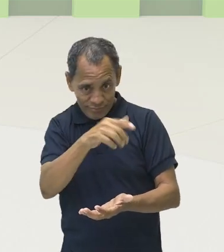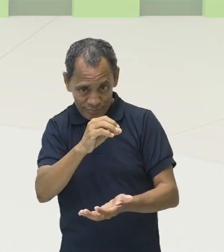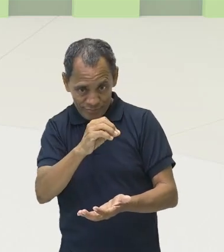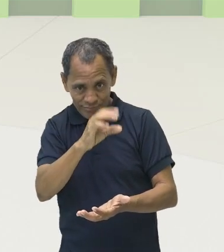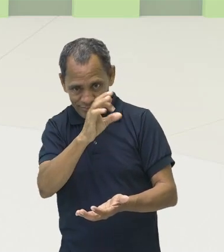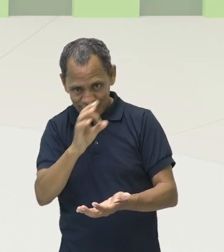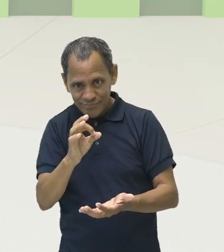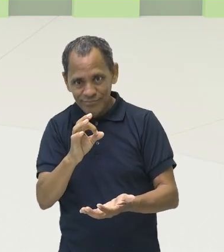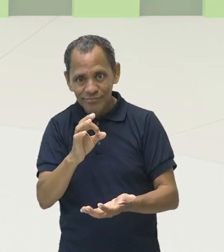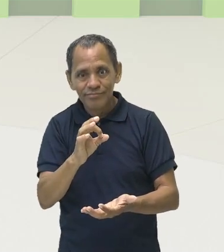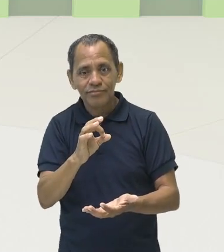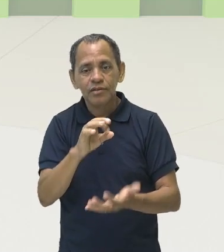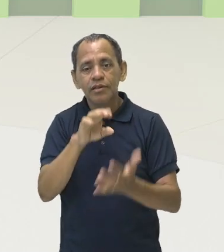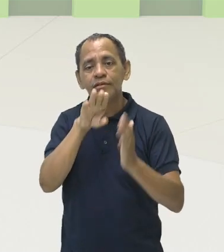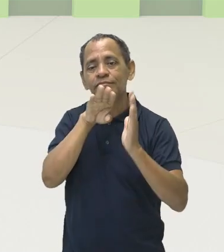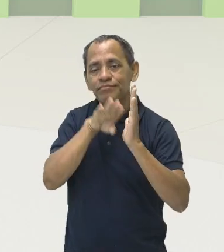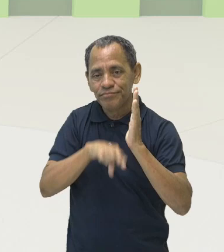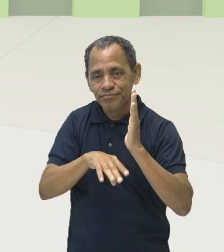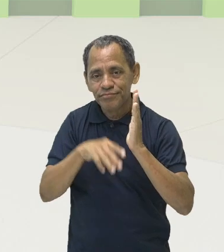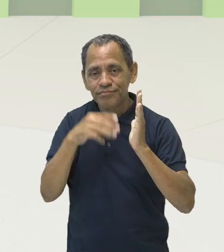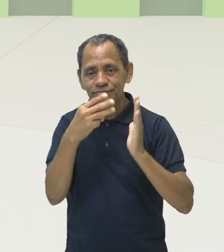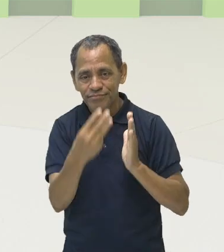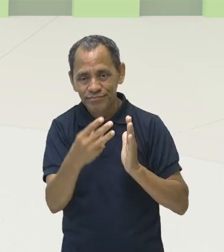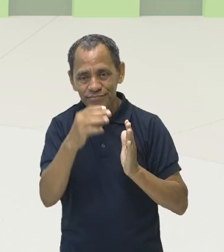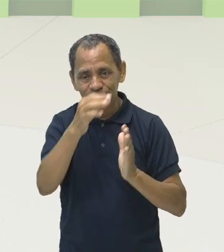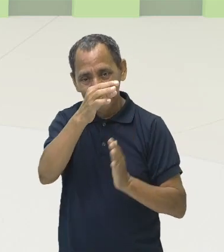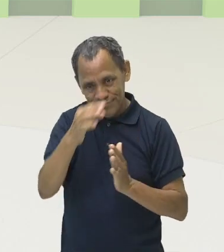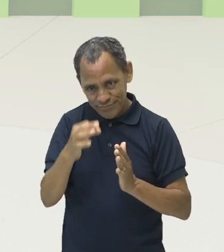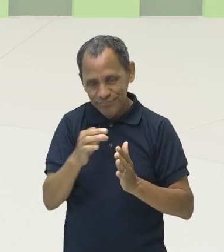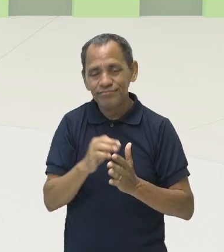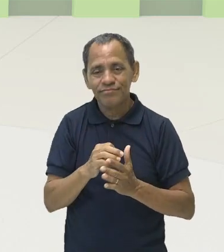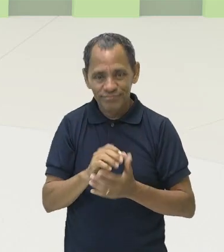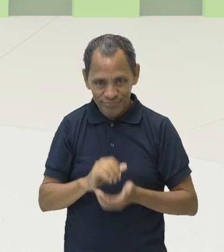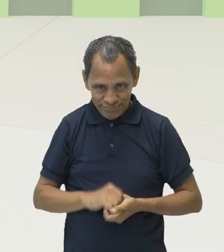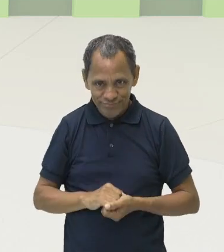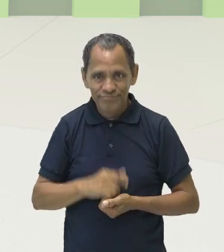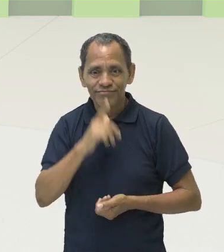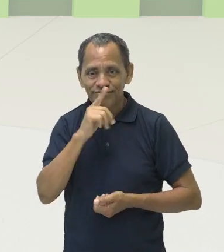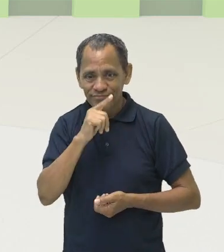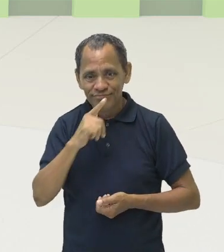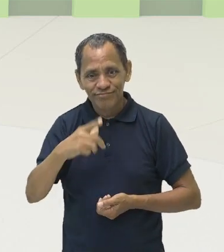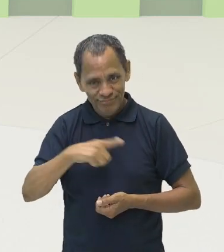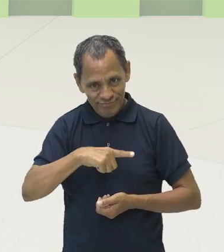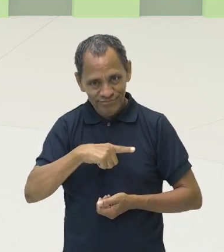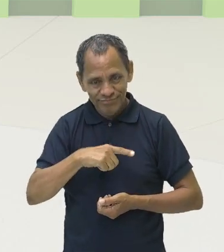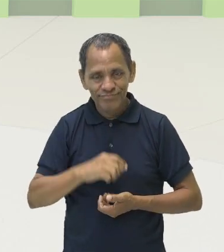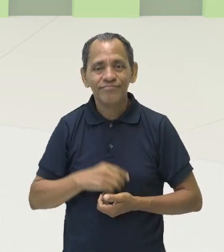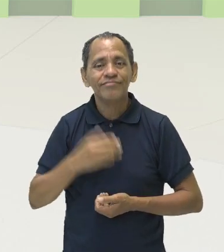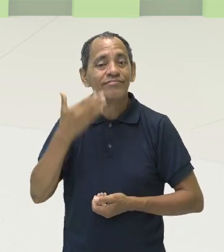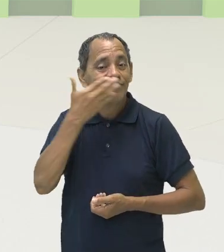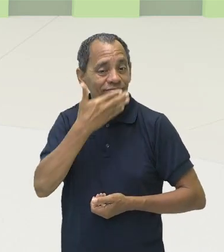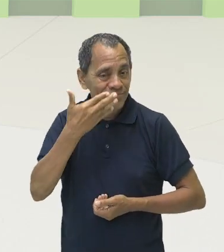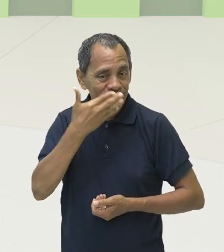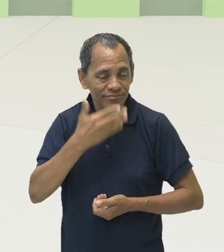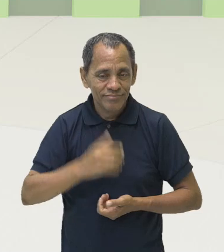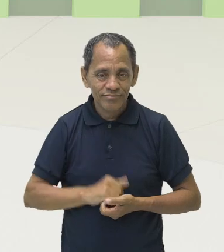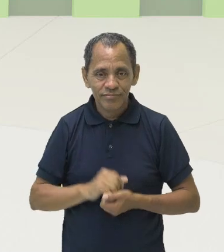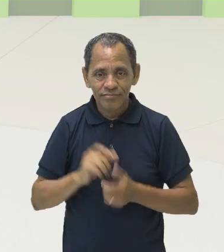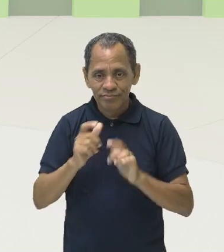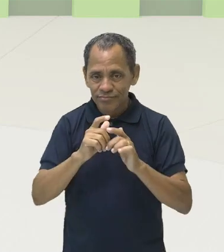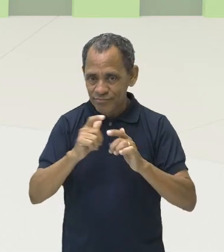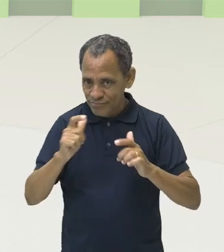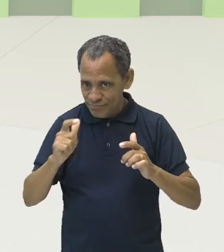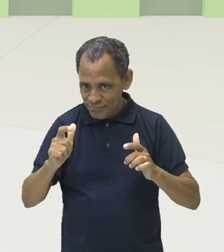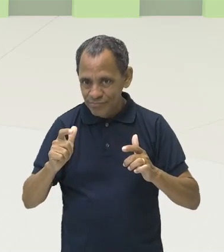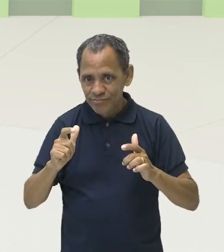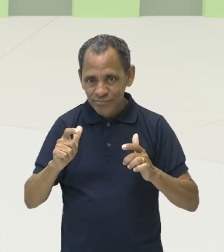70%, menos de 3% do volume de água existente são de água doce, ou seja, a maior